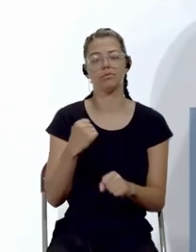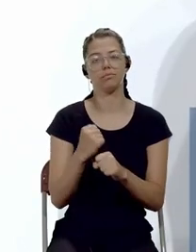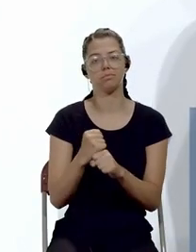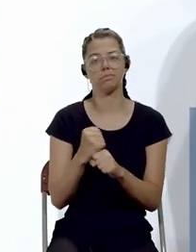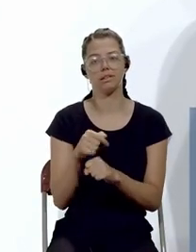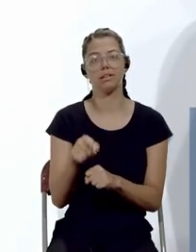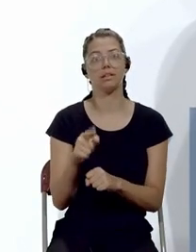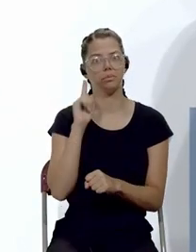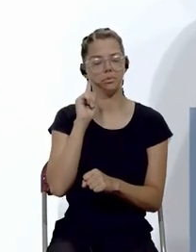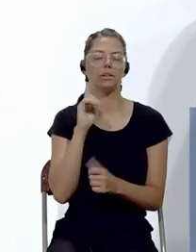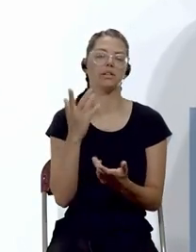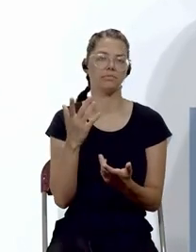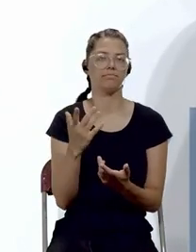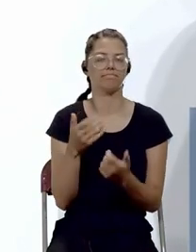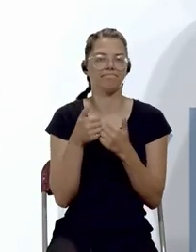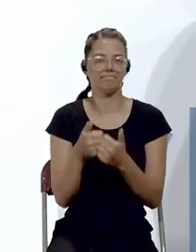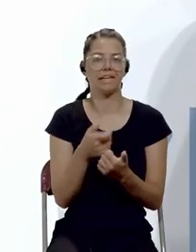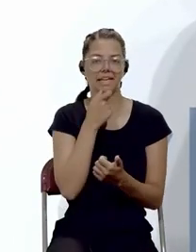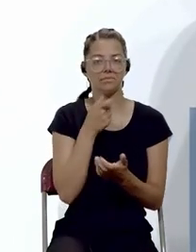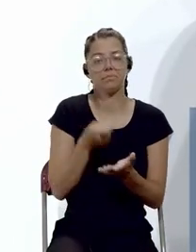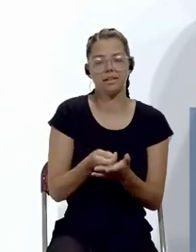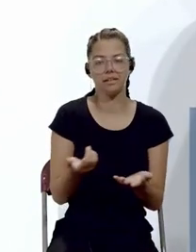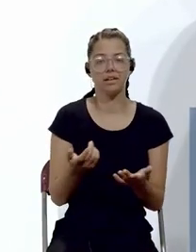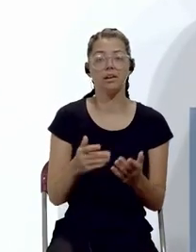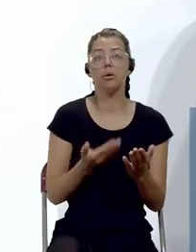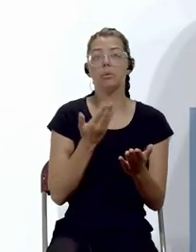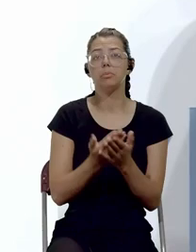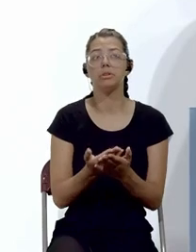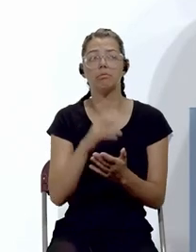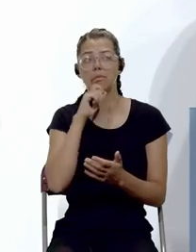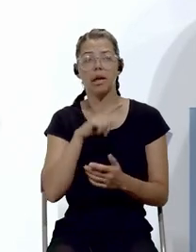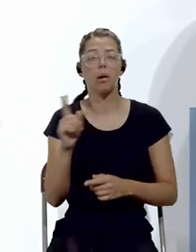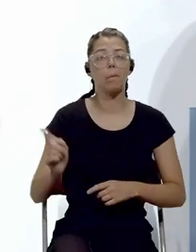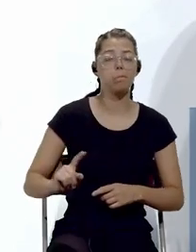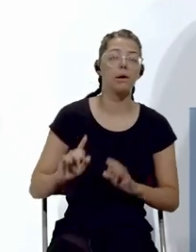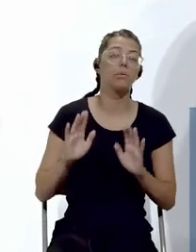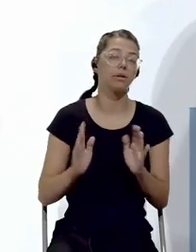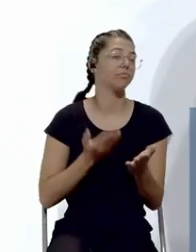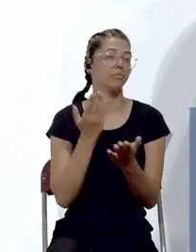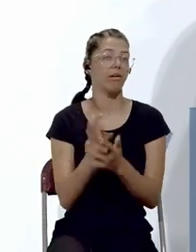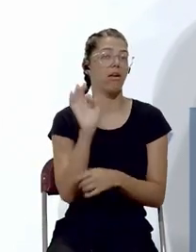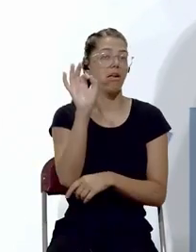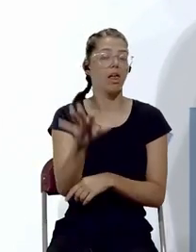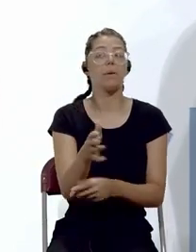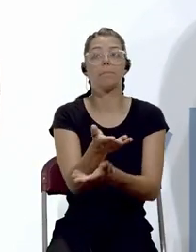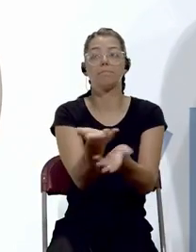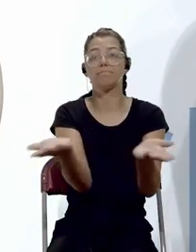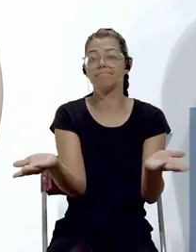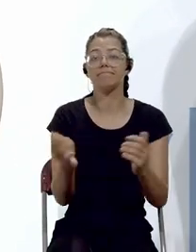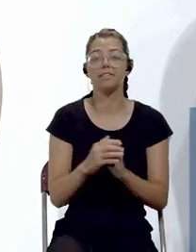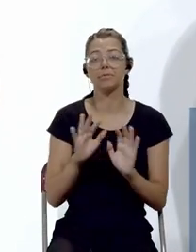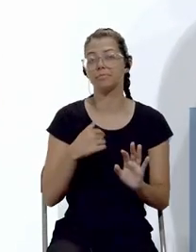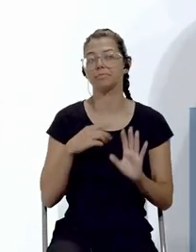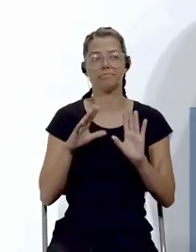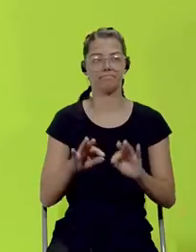que são uma coisa relevante. Não faço ideia se isto é uma proposta viável ou não, mas é uma proposta que deixo em cima da mesa e vou-me já calar. Fica em cima